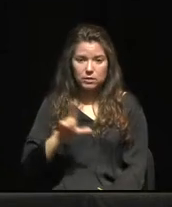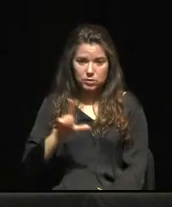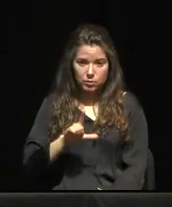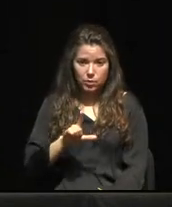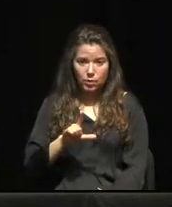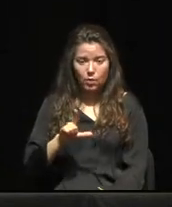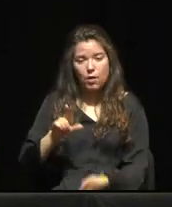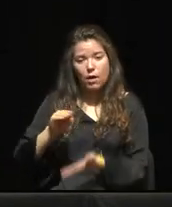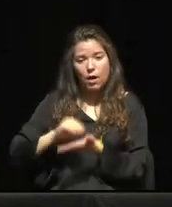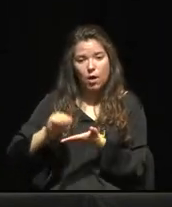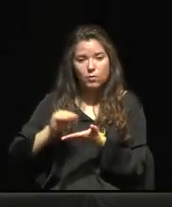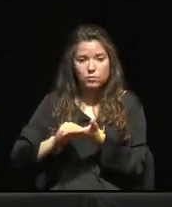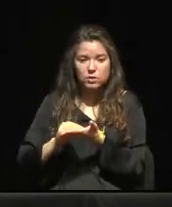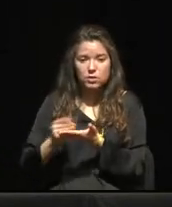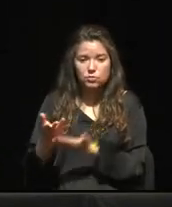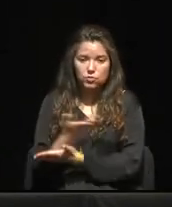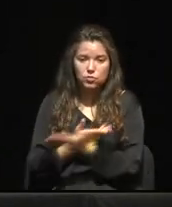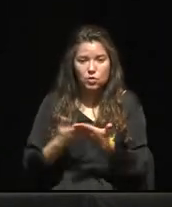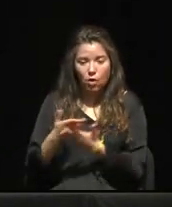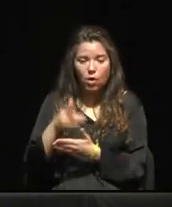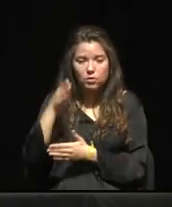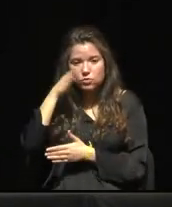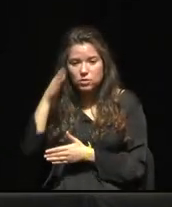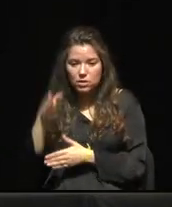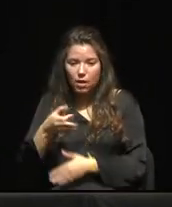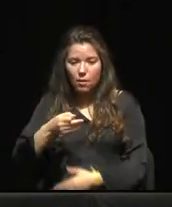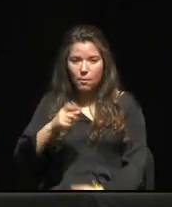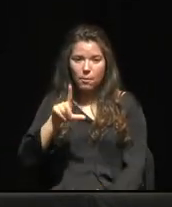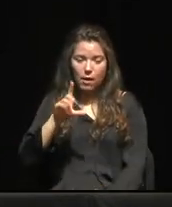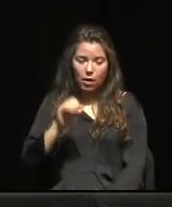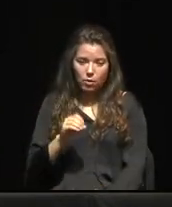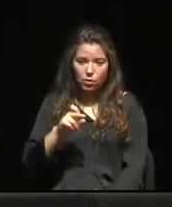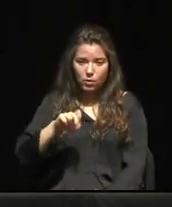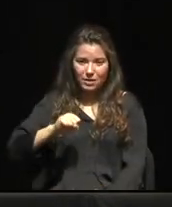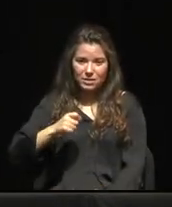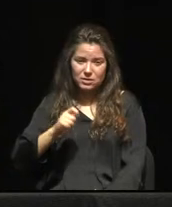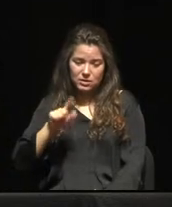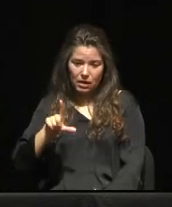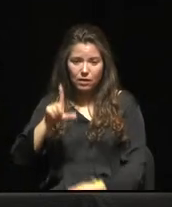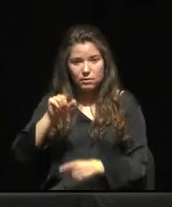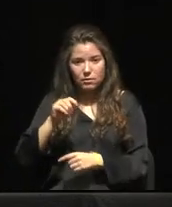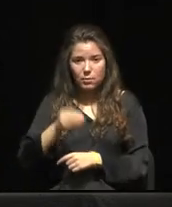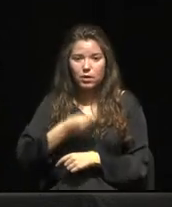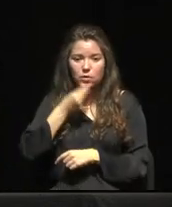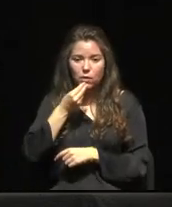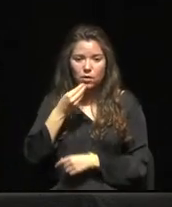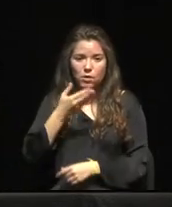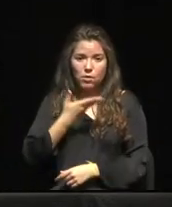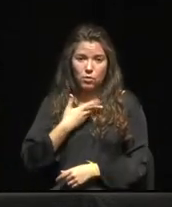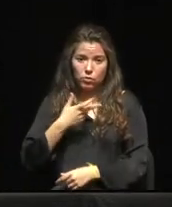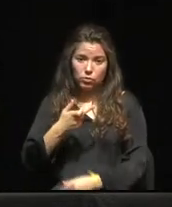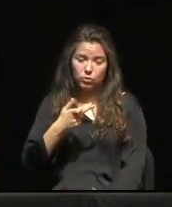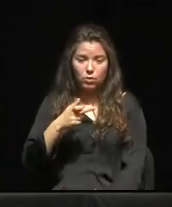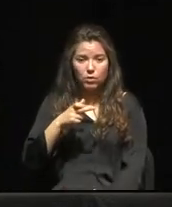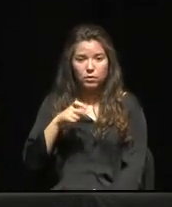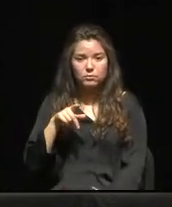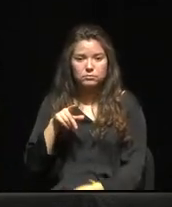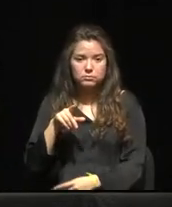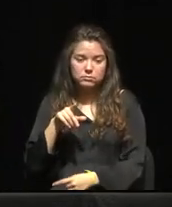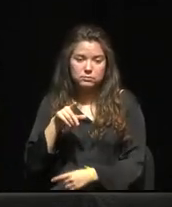Ministro dos negócios estrangeiros de Portugal Dr Paulo Rangel bem como ao Ministro dos negócios estrangeiros de Taiwan Dr Jaia